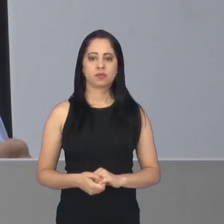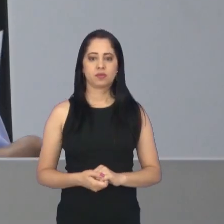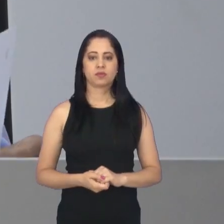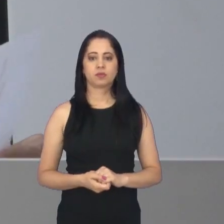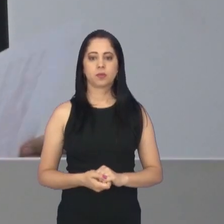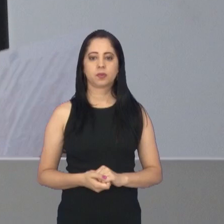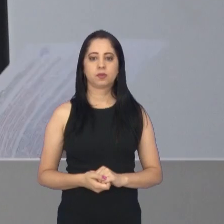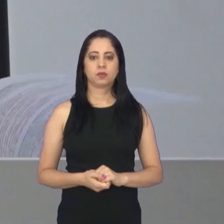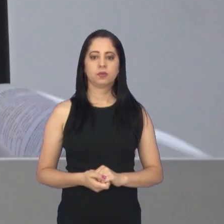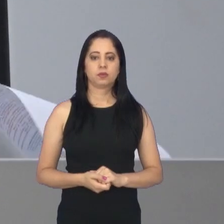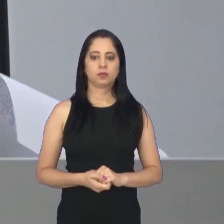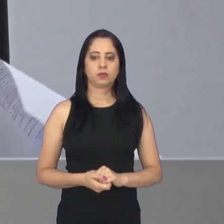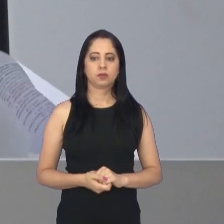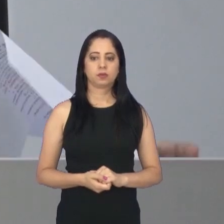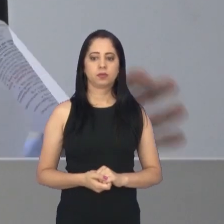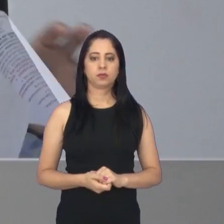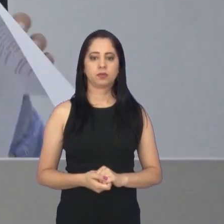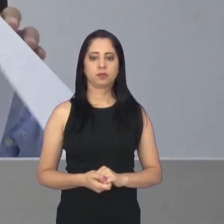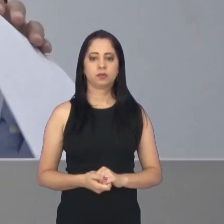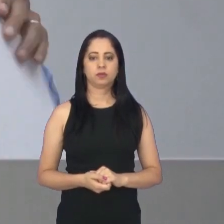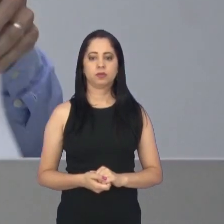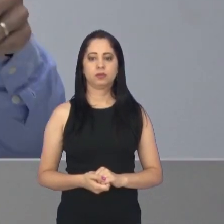unanimidade.